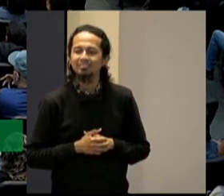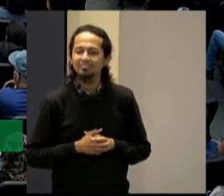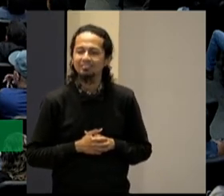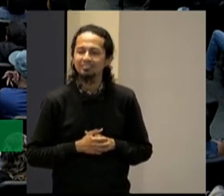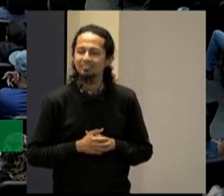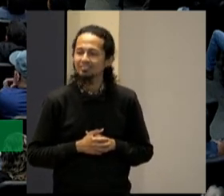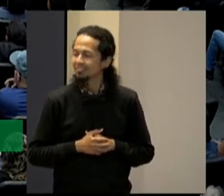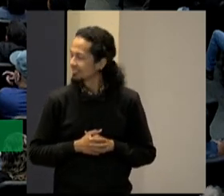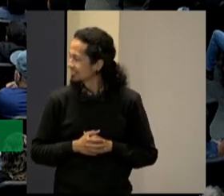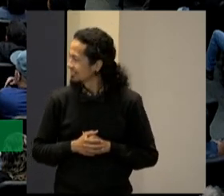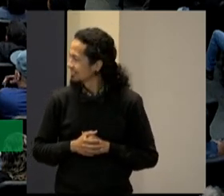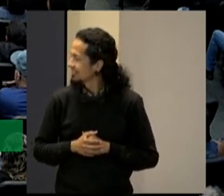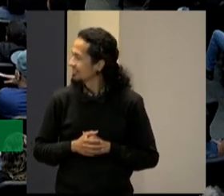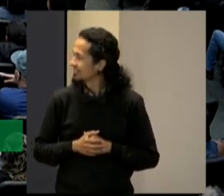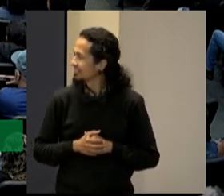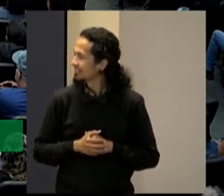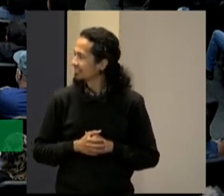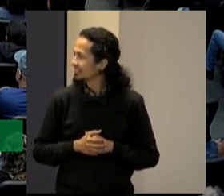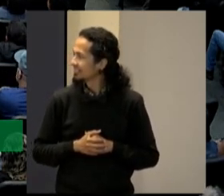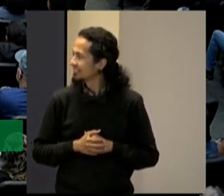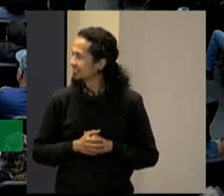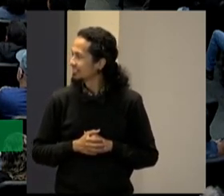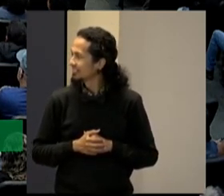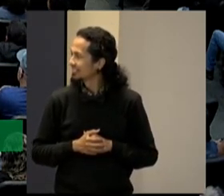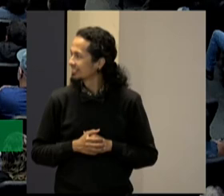Me avisa, Karina.